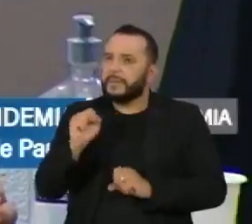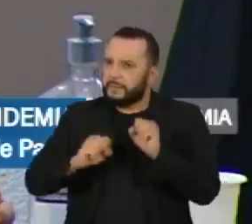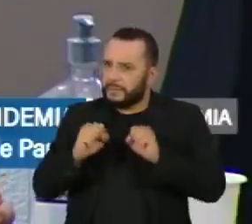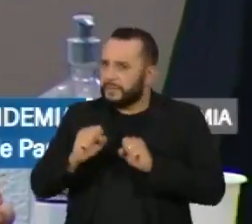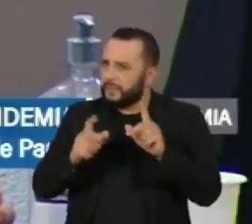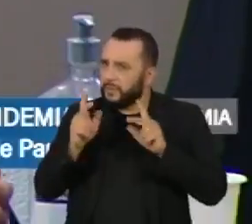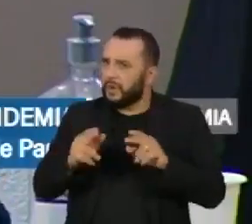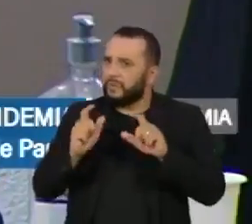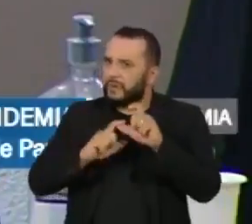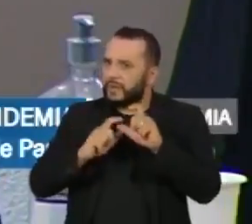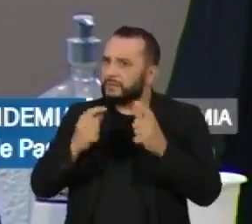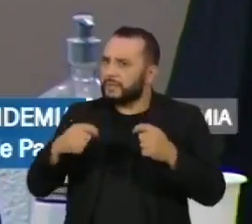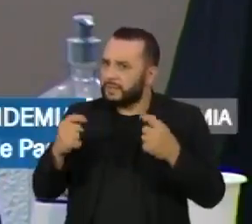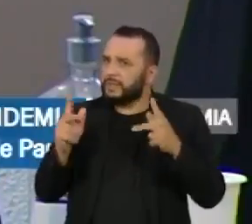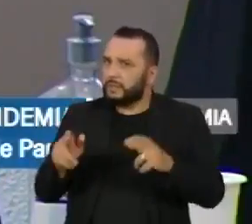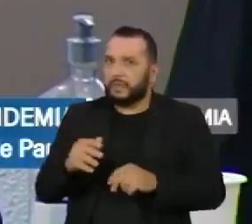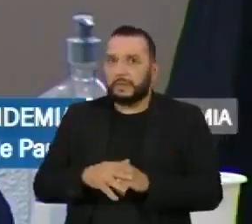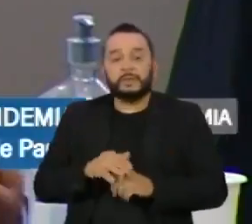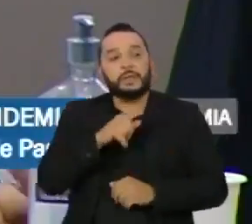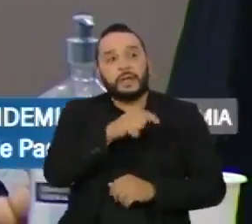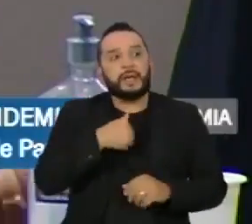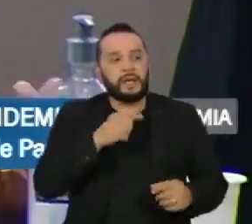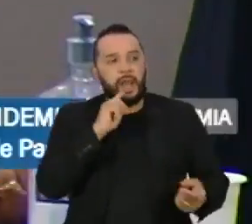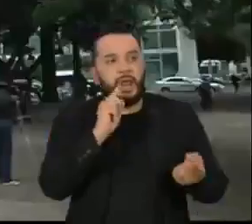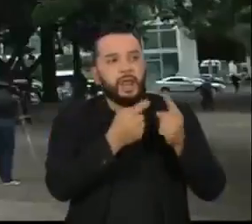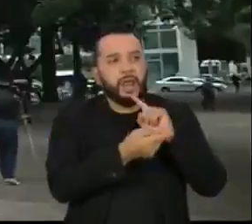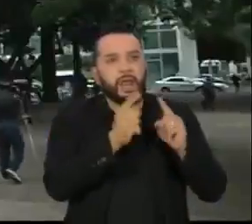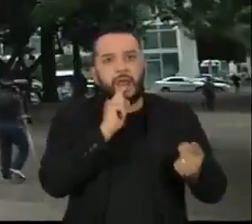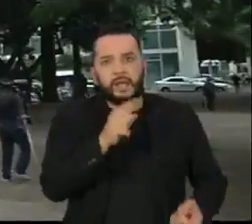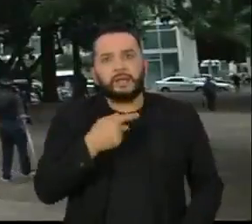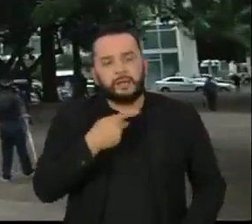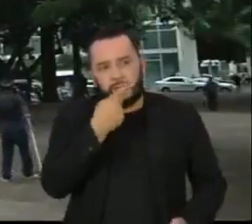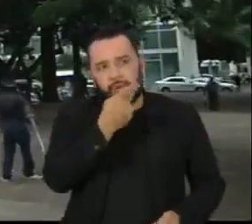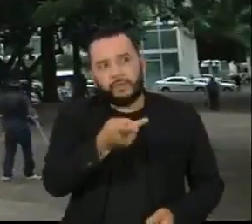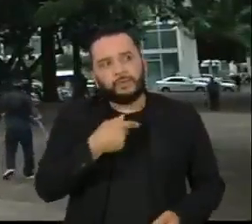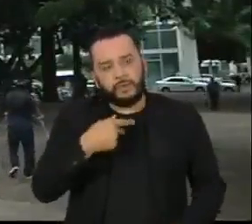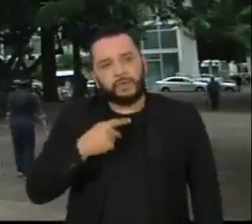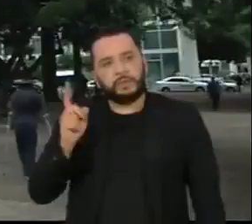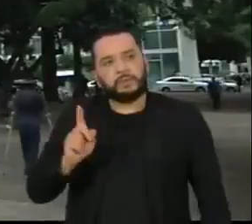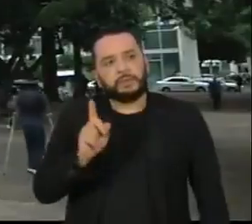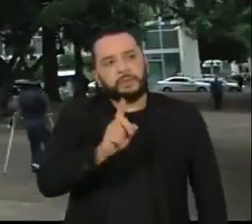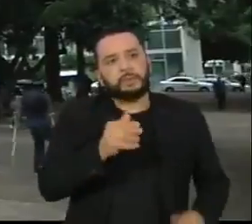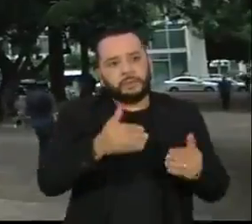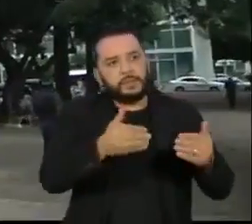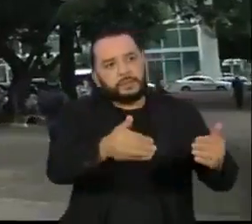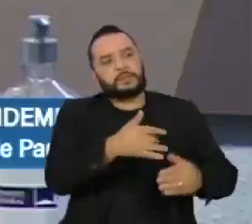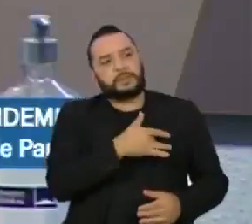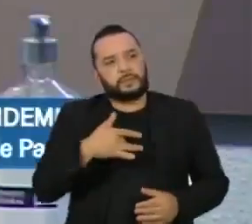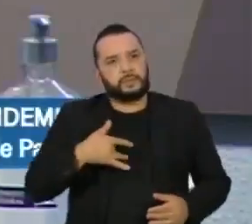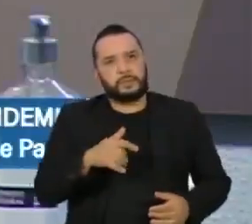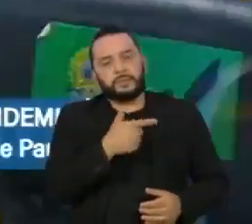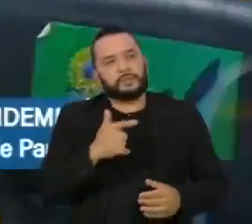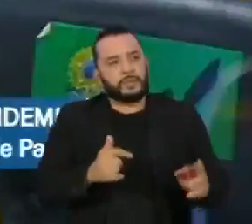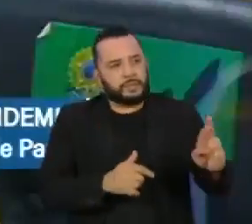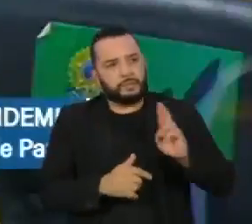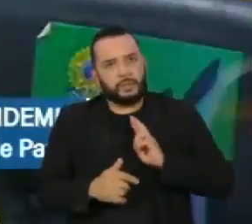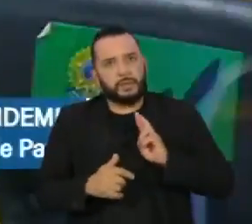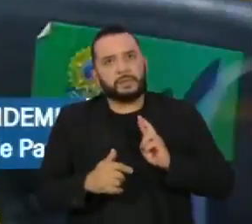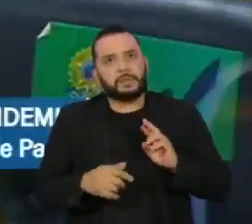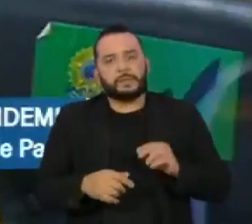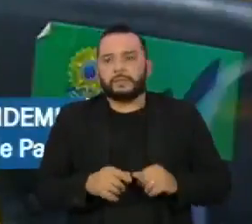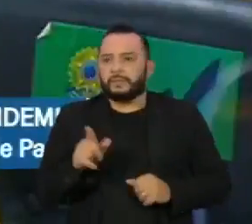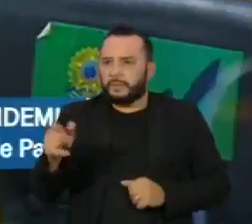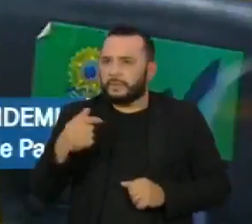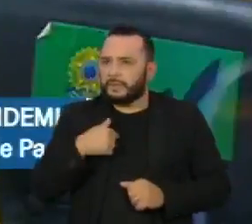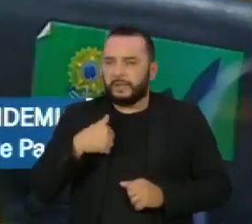durante o depoimento, o próprio reverendo se contradisse. Afirmou que foi até o ministério sem a resposta do e-mail. O senhor foi aventurando